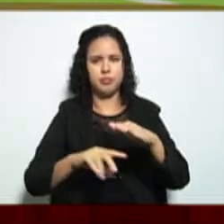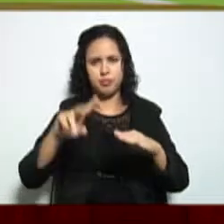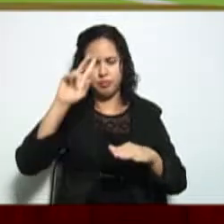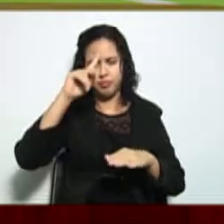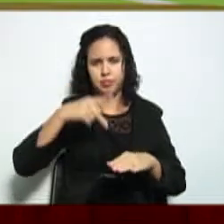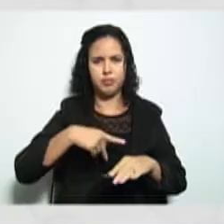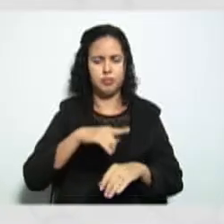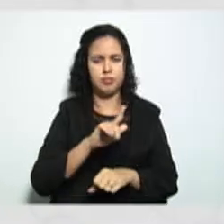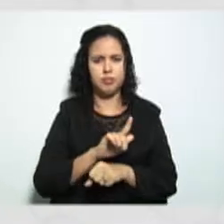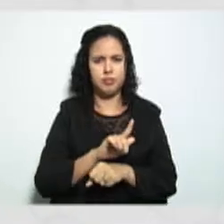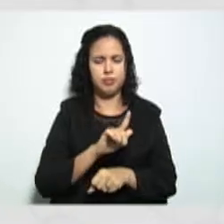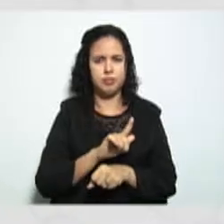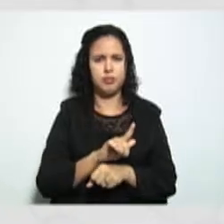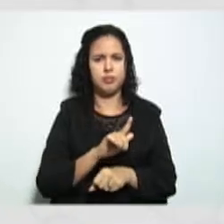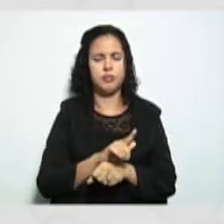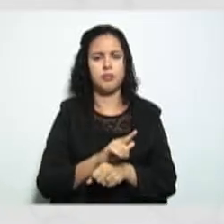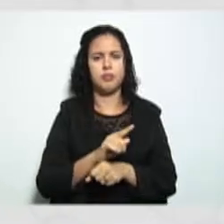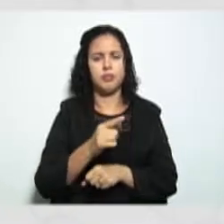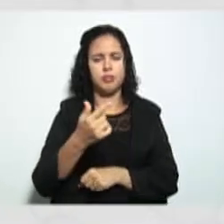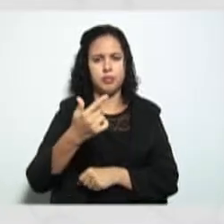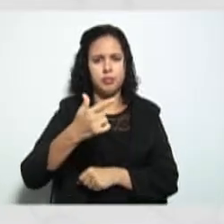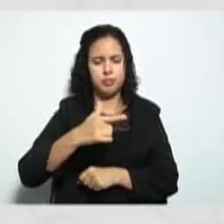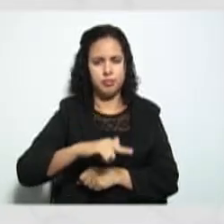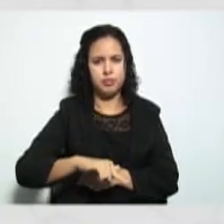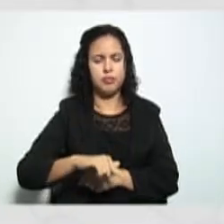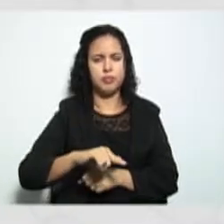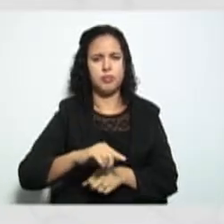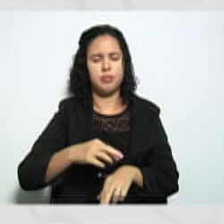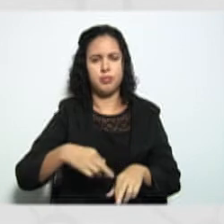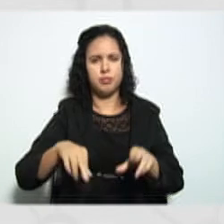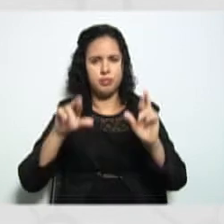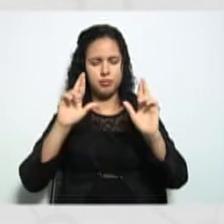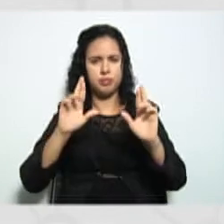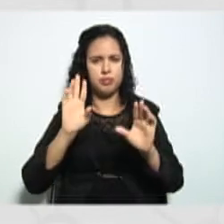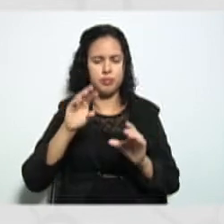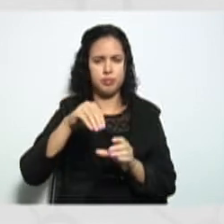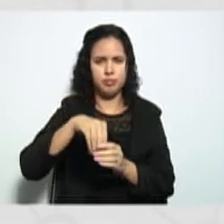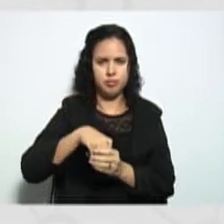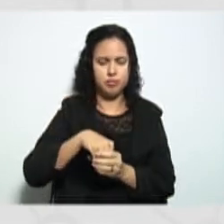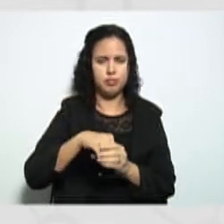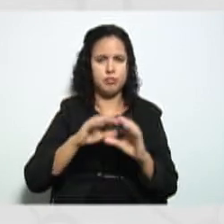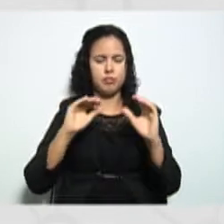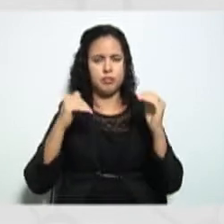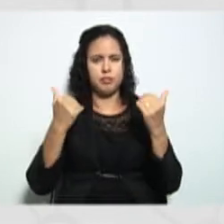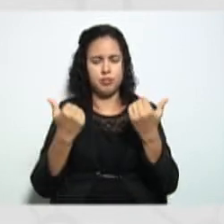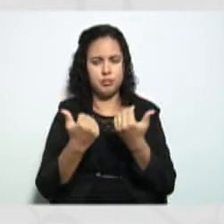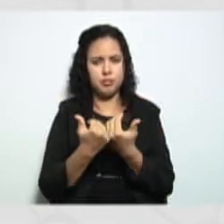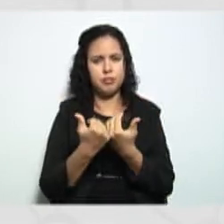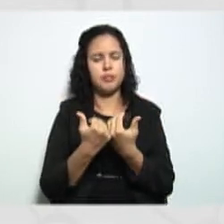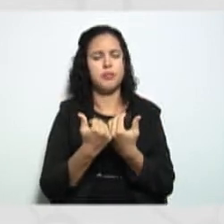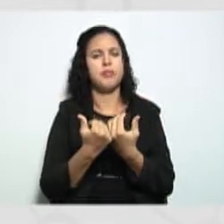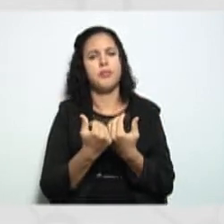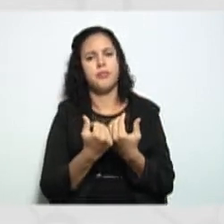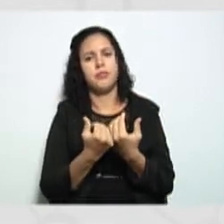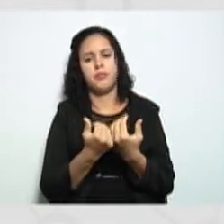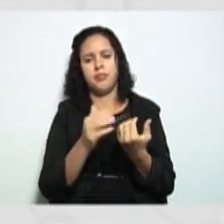autogestionada, mas as decisões são na Assembleia Geral. Exatamente. E cada cooperado tem direito a um voto.